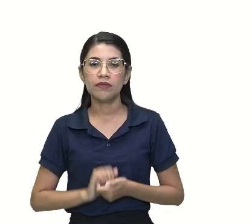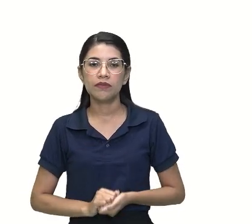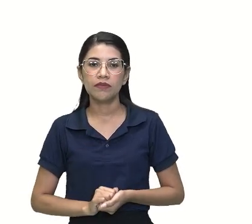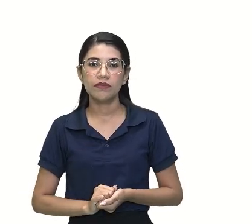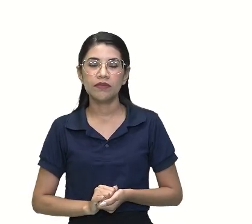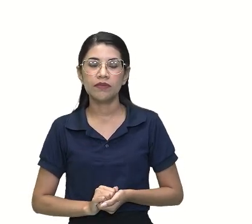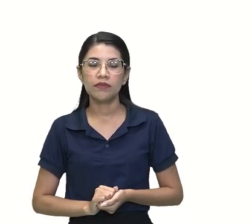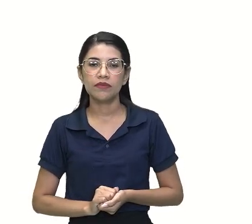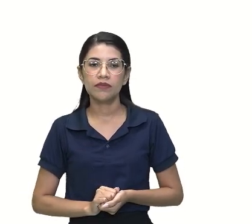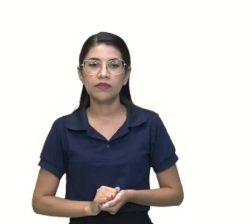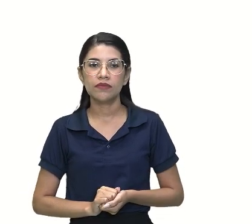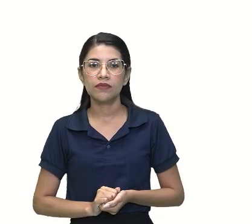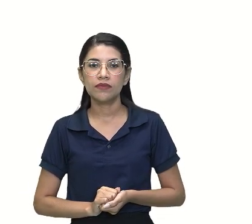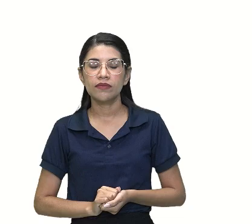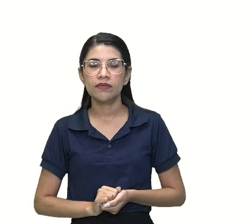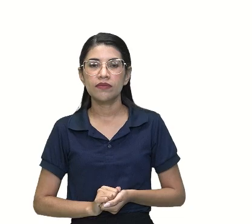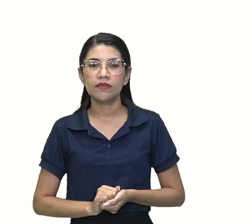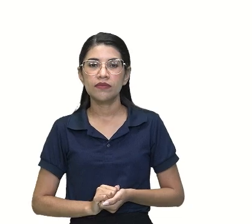a nossa